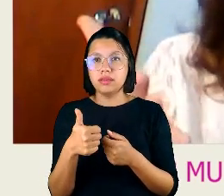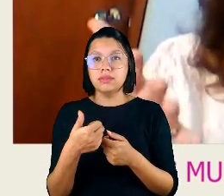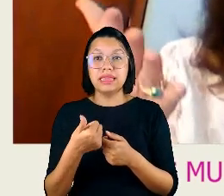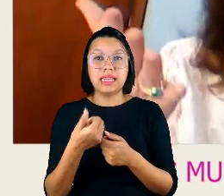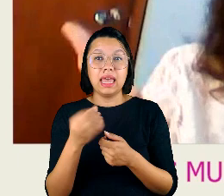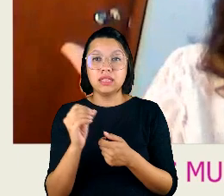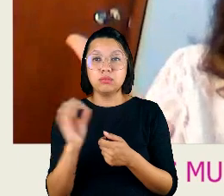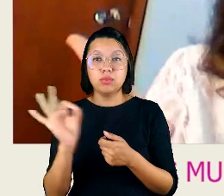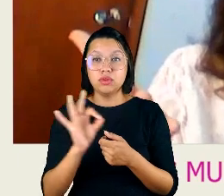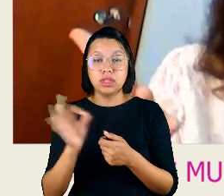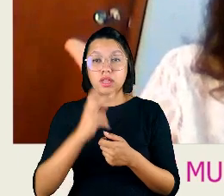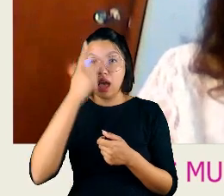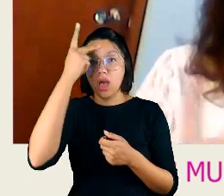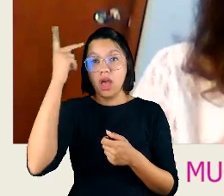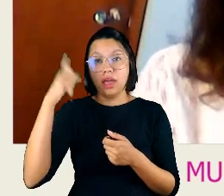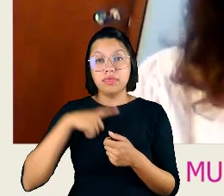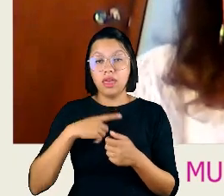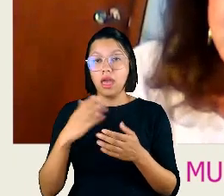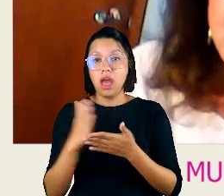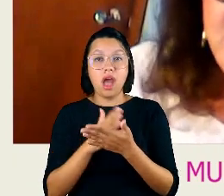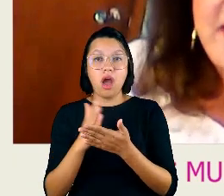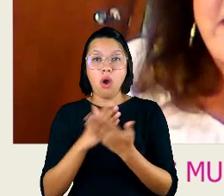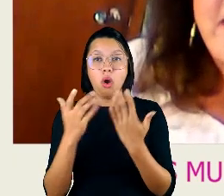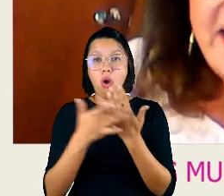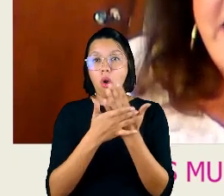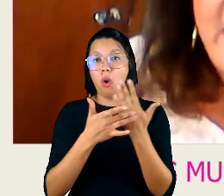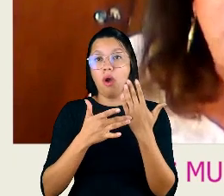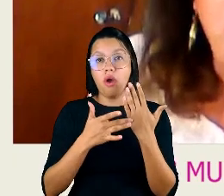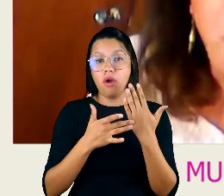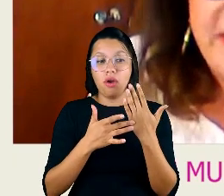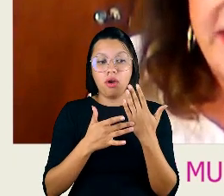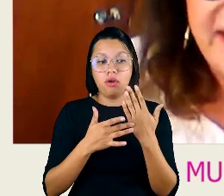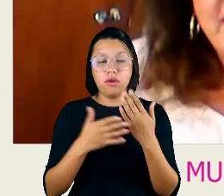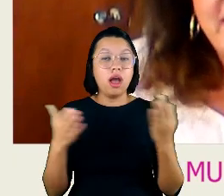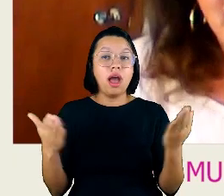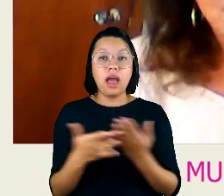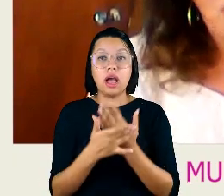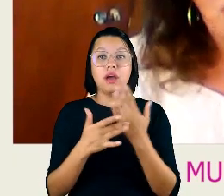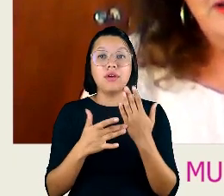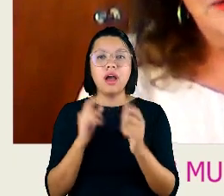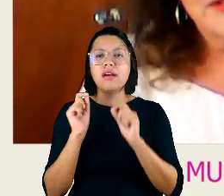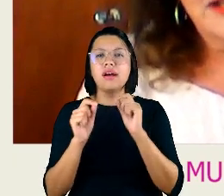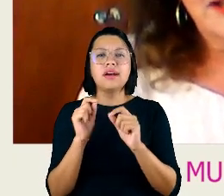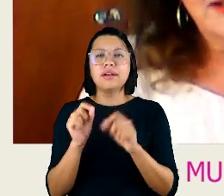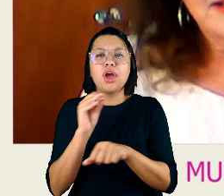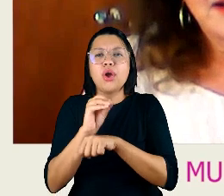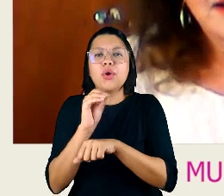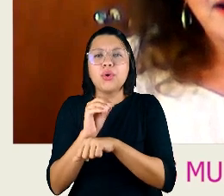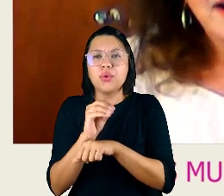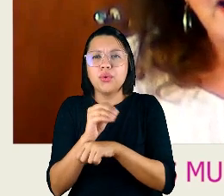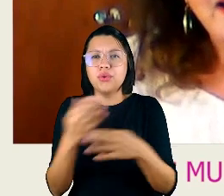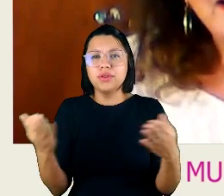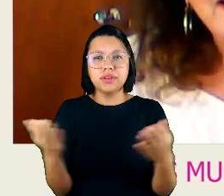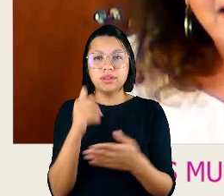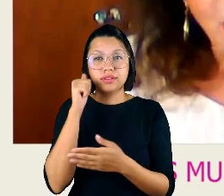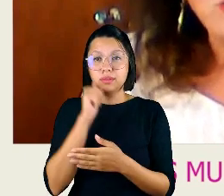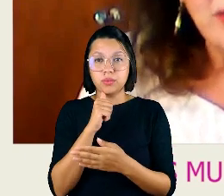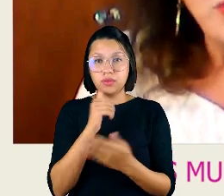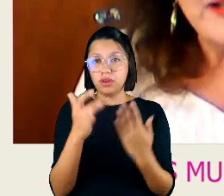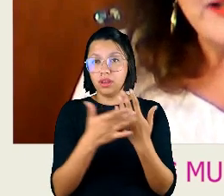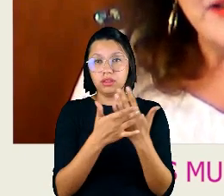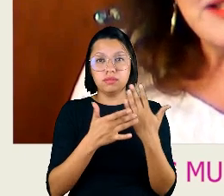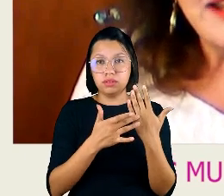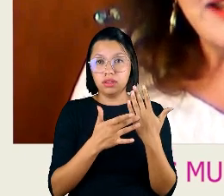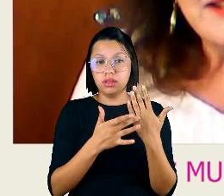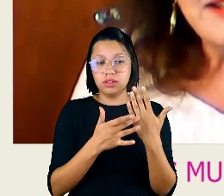têm alguma deficiência. E essa deficiência, quem é que cuida dessa mulher deficiente? É